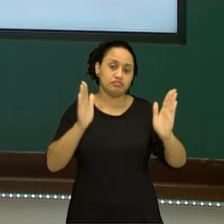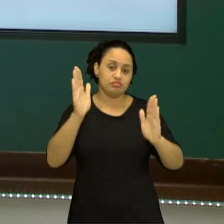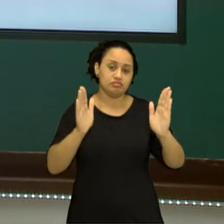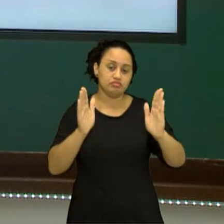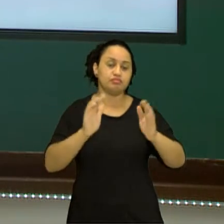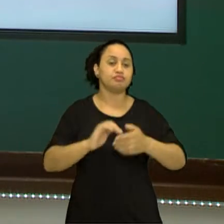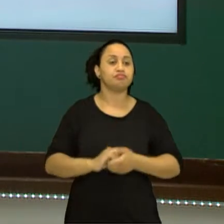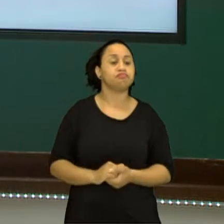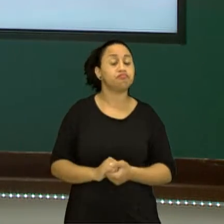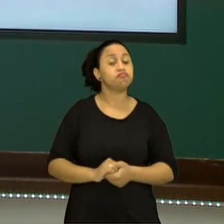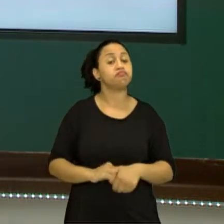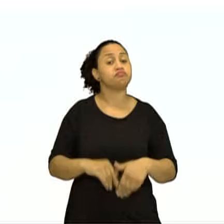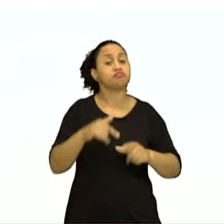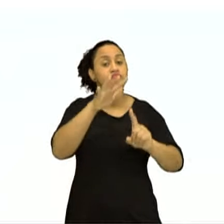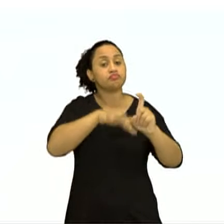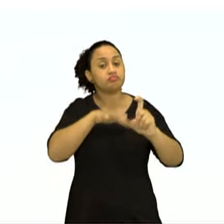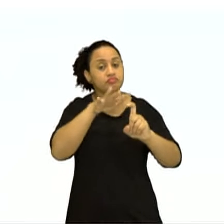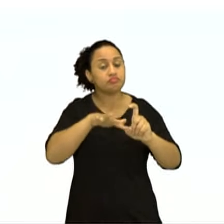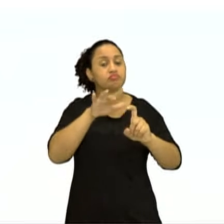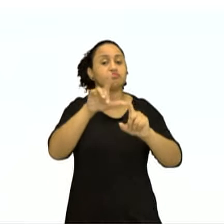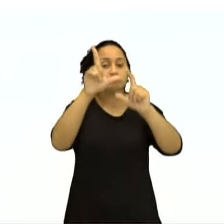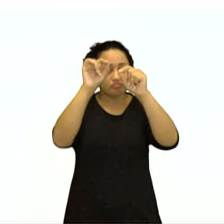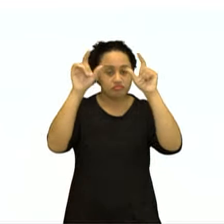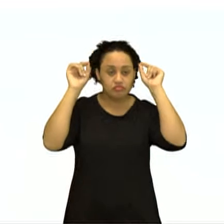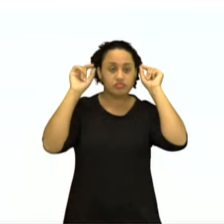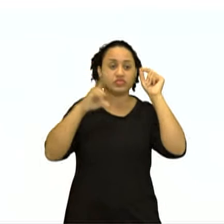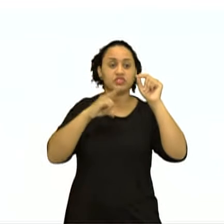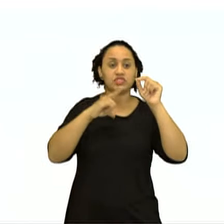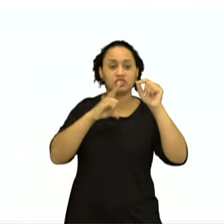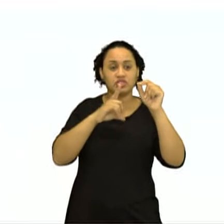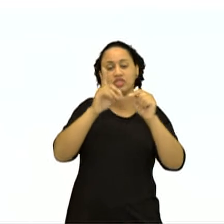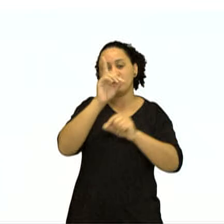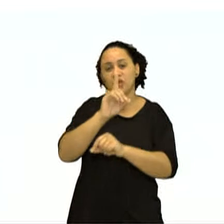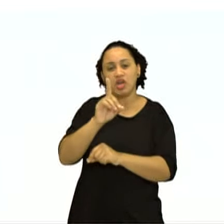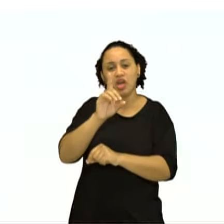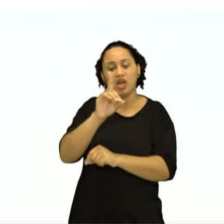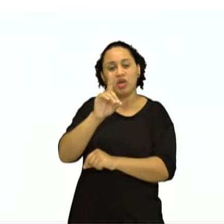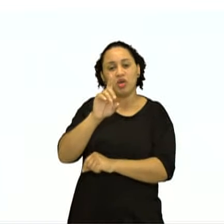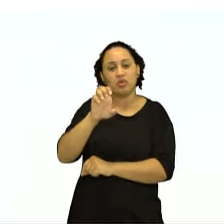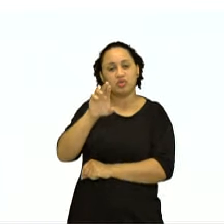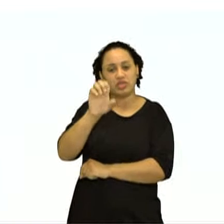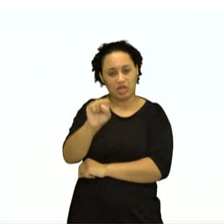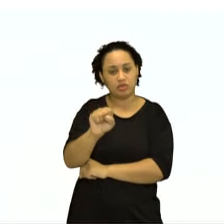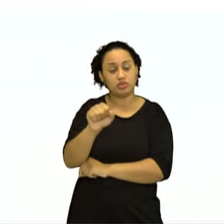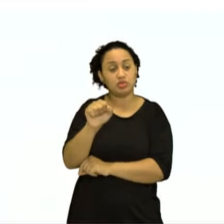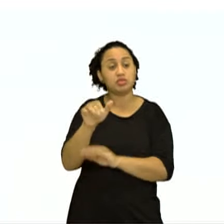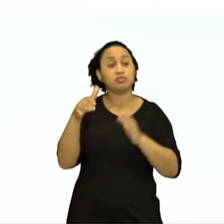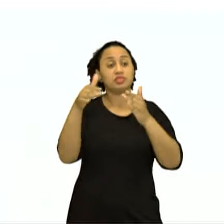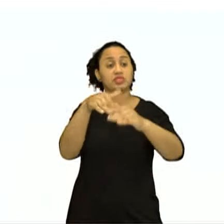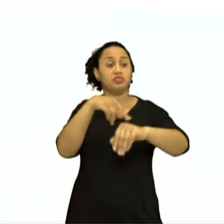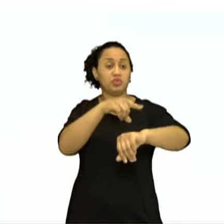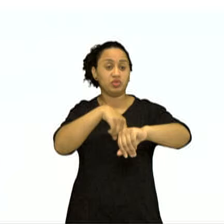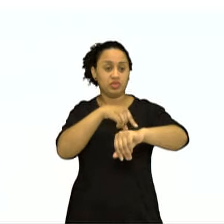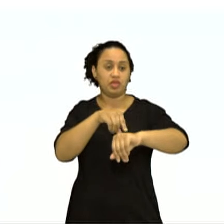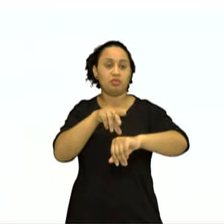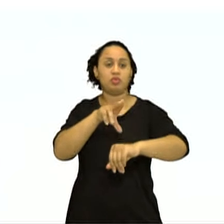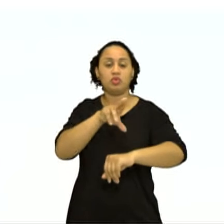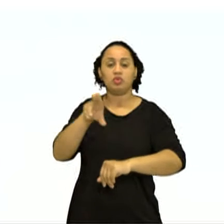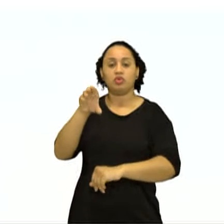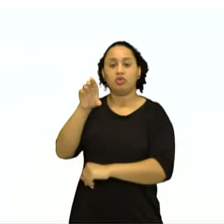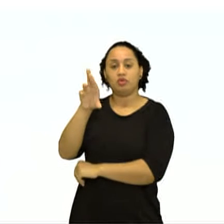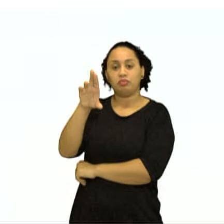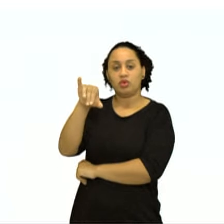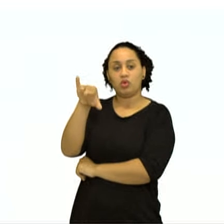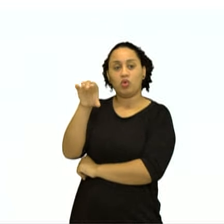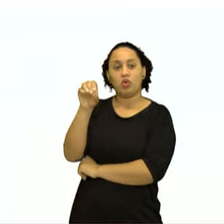grega havia um deus dedicado ao tempo, que é Cronos, né? O deus Crono. E a palavra cronologia, estudo do